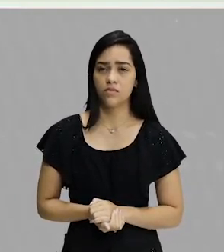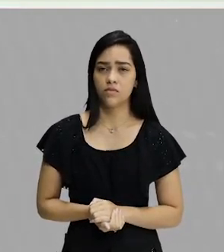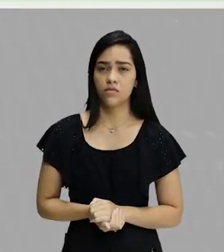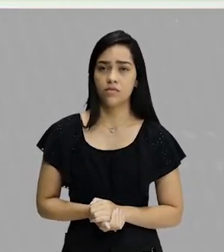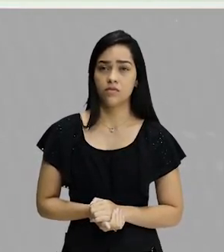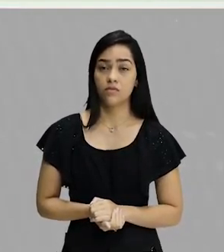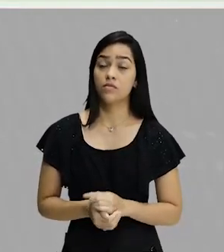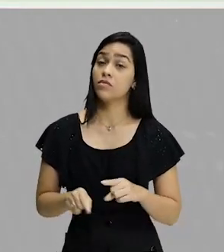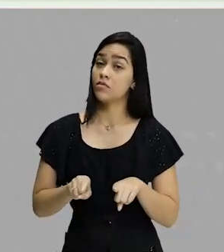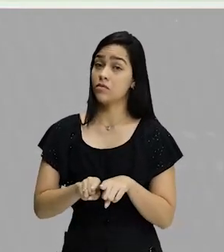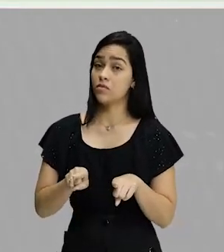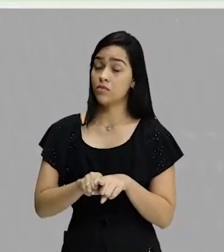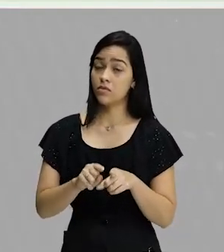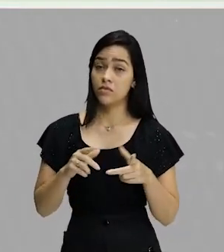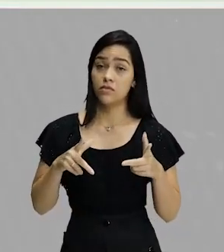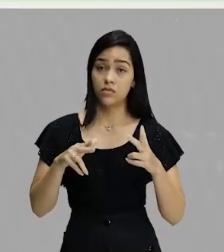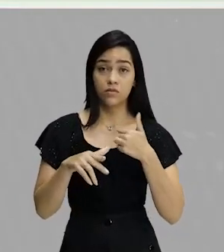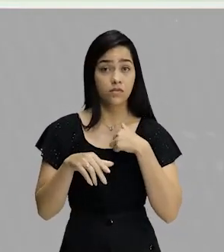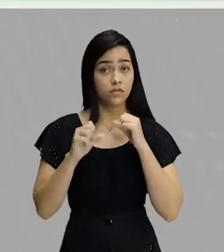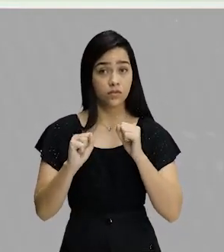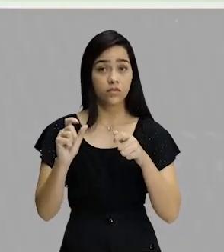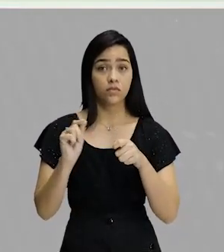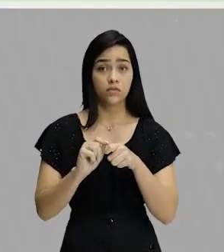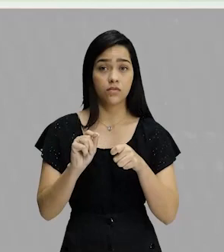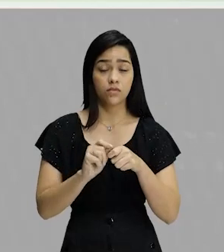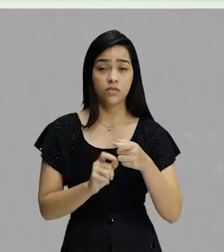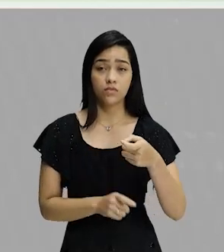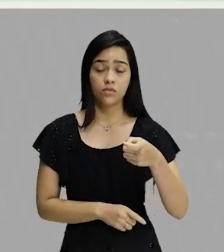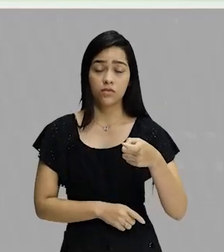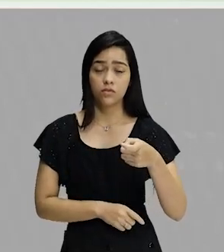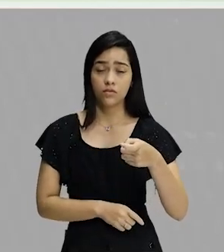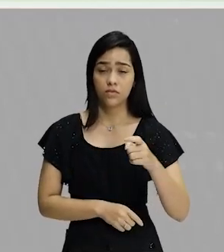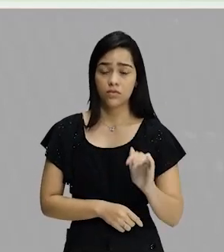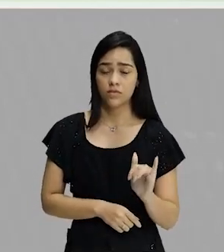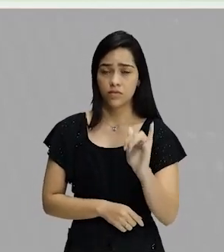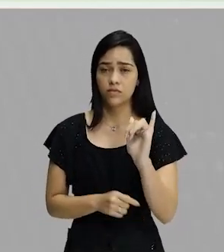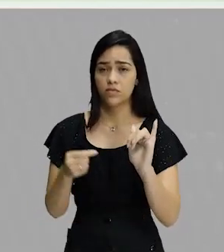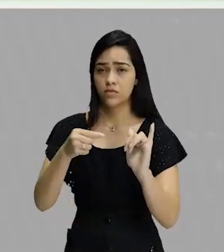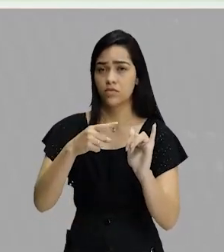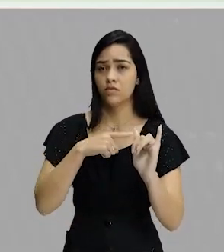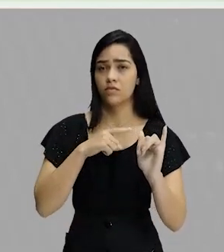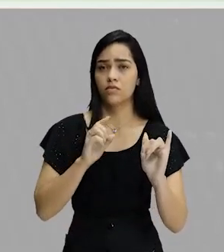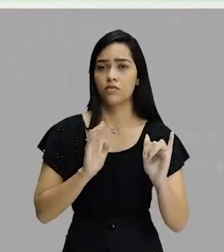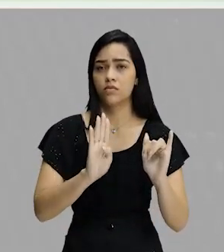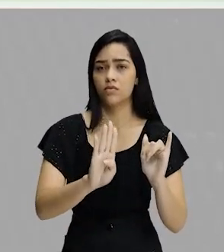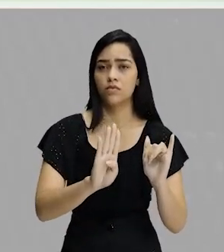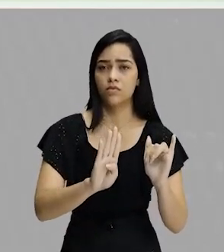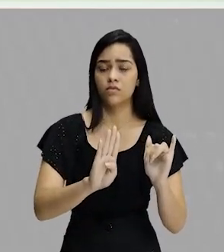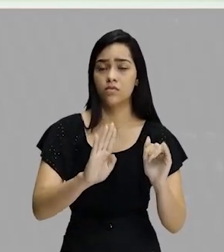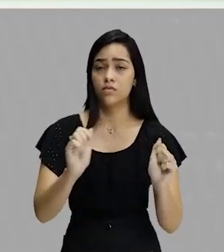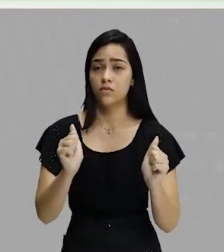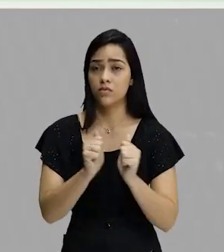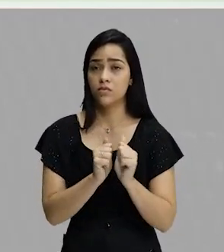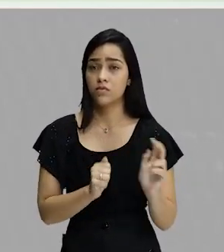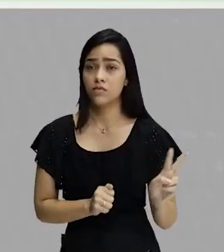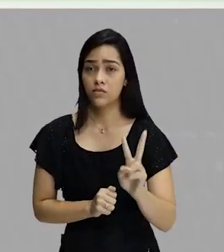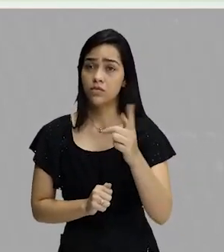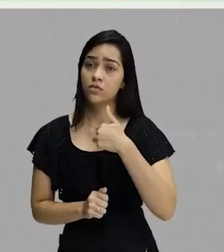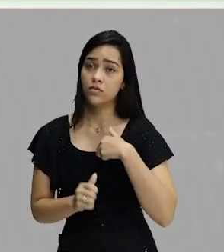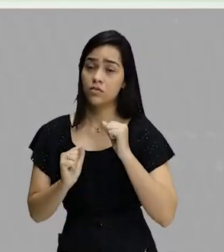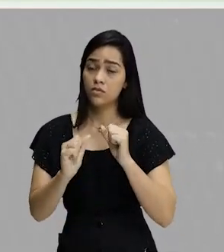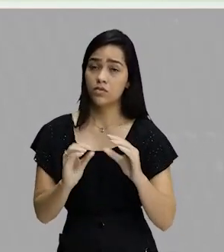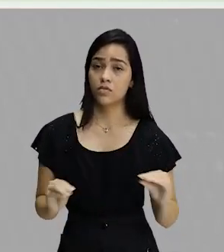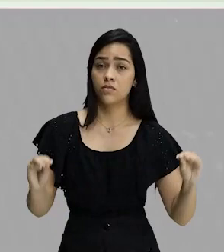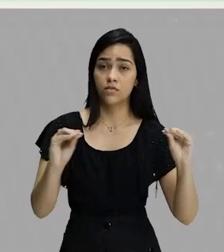Mais. A mesma coisa eu posso fazer com o y aqui, ó. Esse yb aqui, com esse valor aqui, eu posso